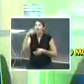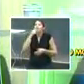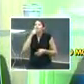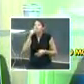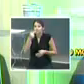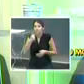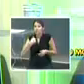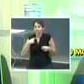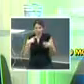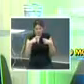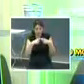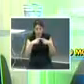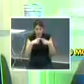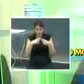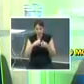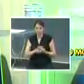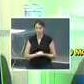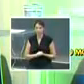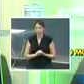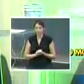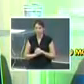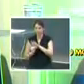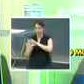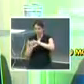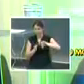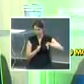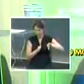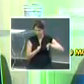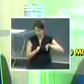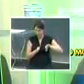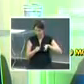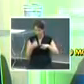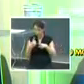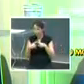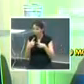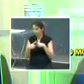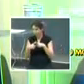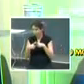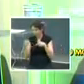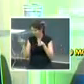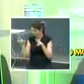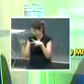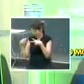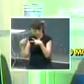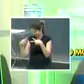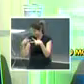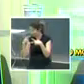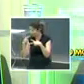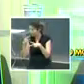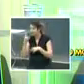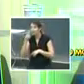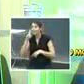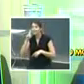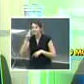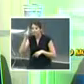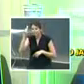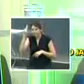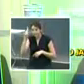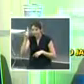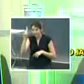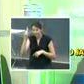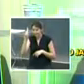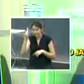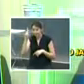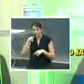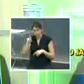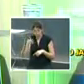Olhe para a pessoa que está ao seu lado e diga: Deus vai confundir aqueles que sentenciaram você. Diga para ele. Diga para ele, diga para ele.